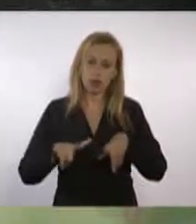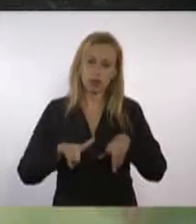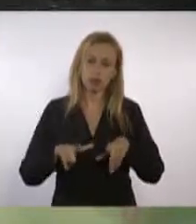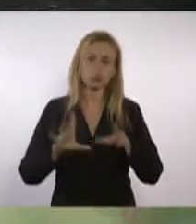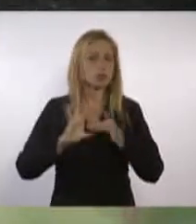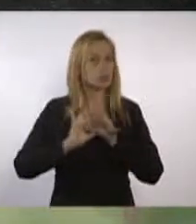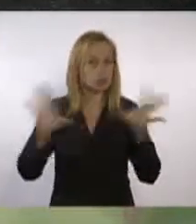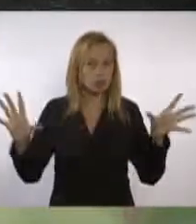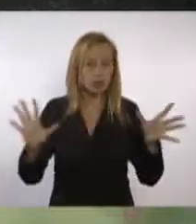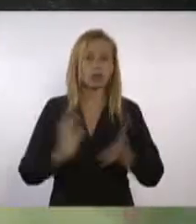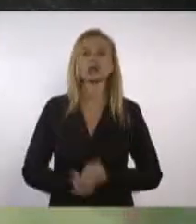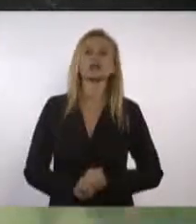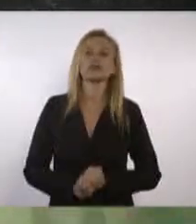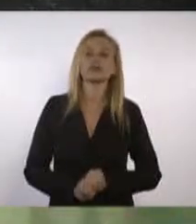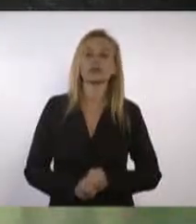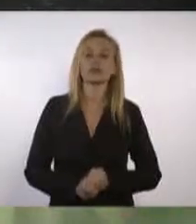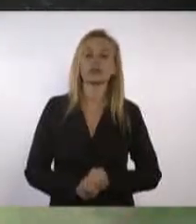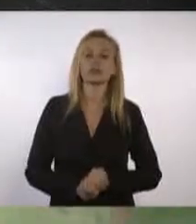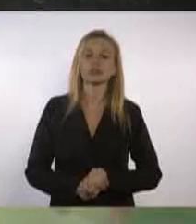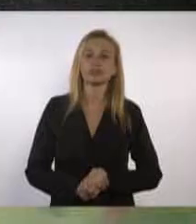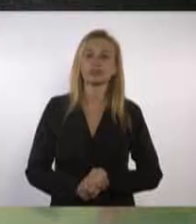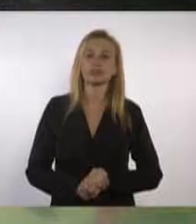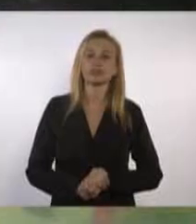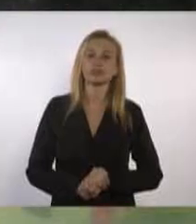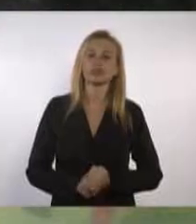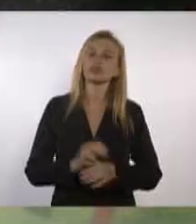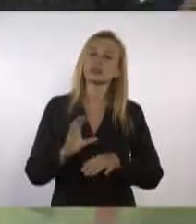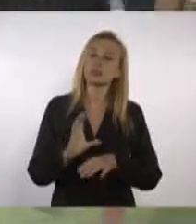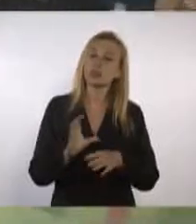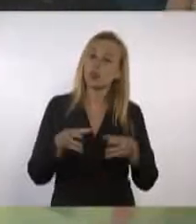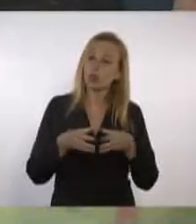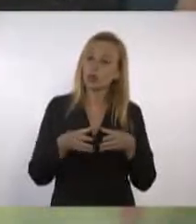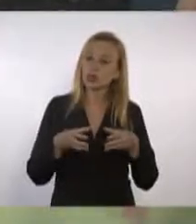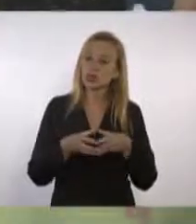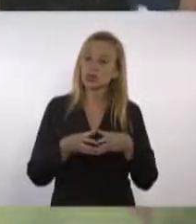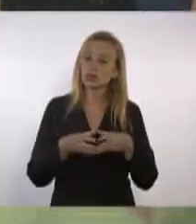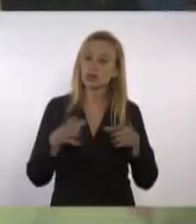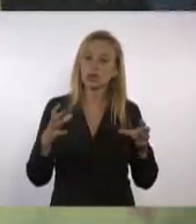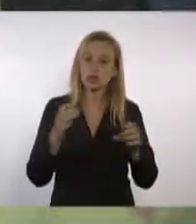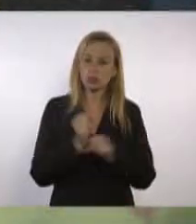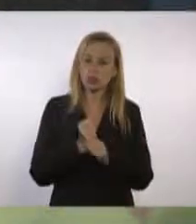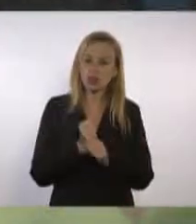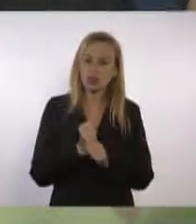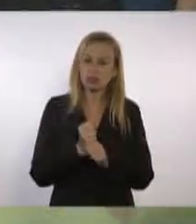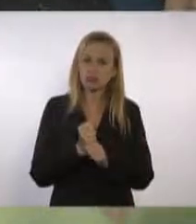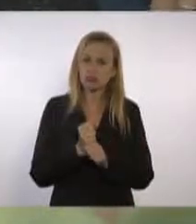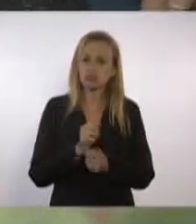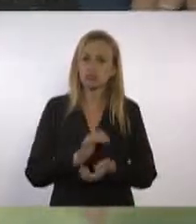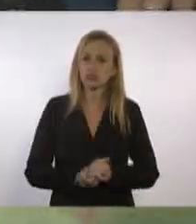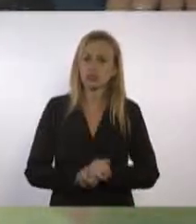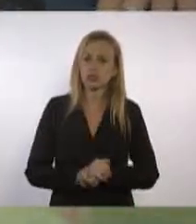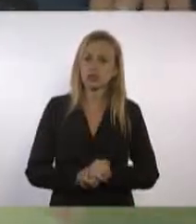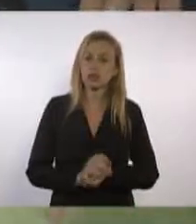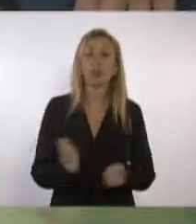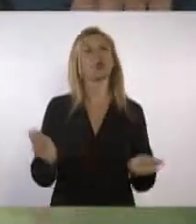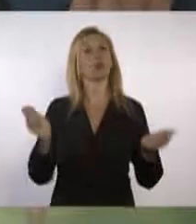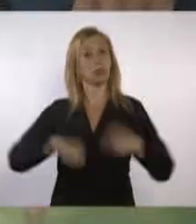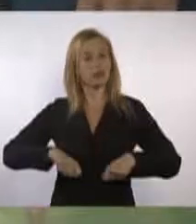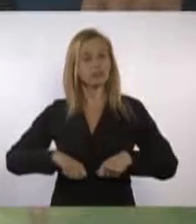democrática. Esta comissão de tributação é totalmente